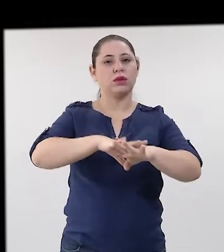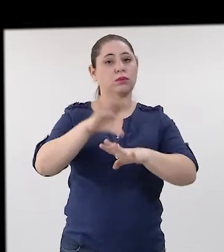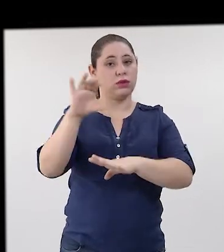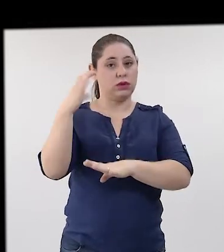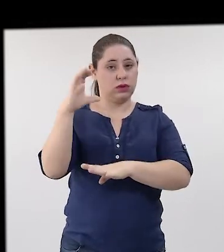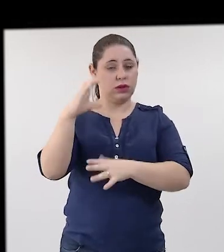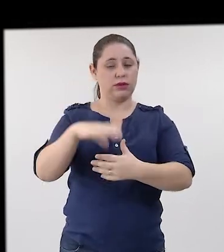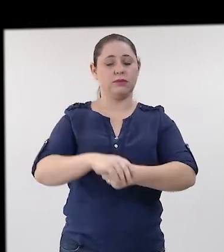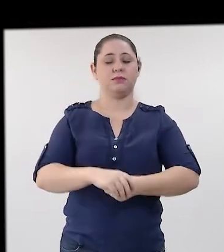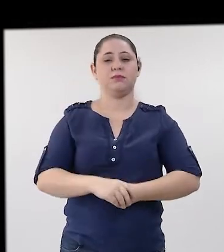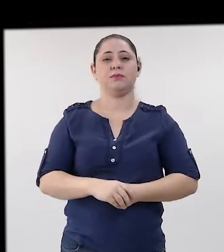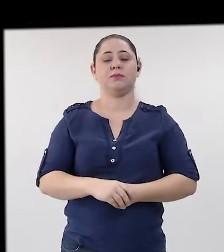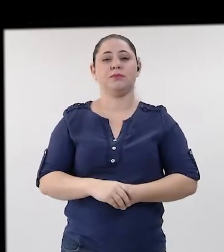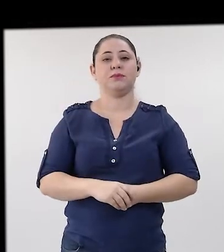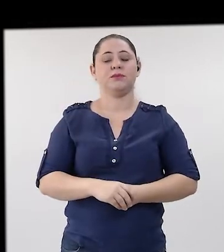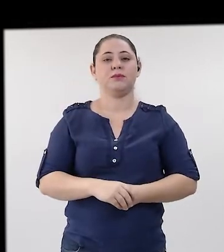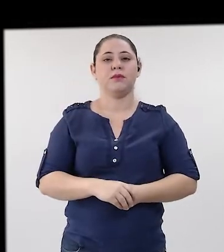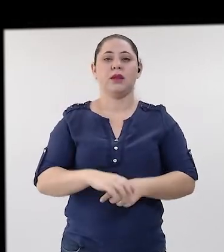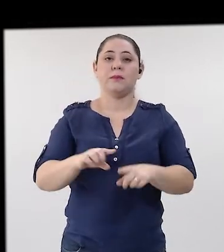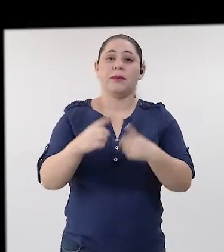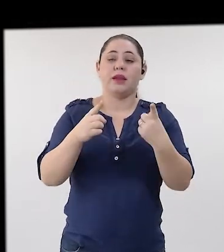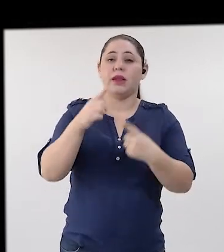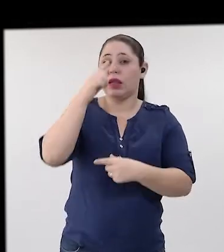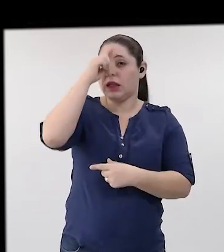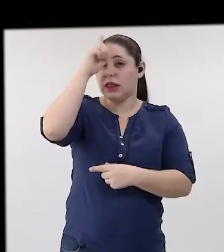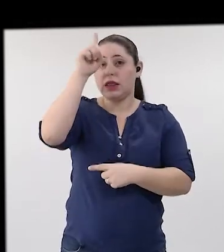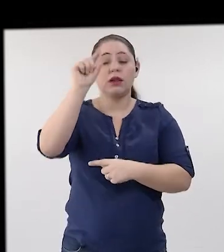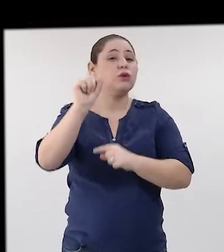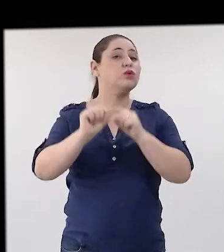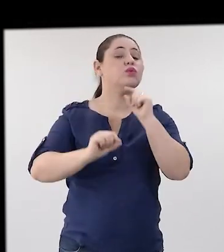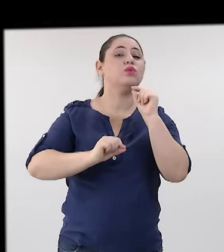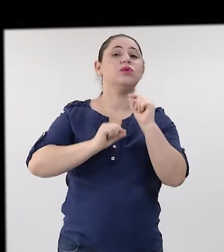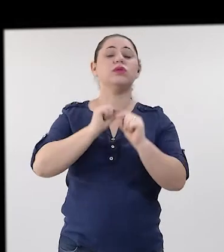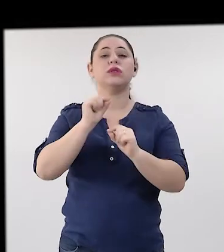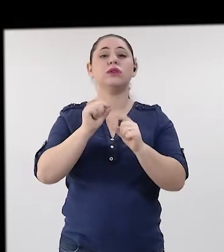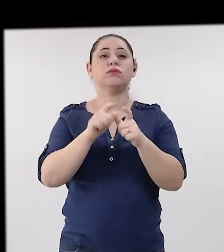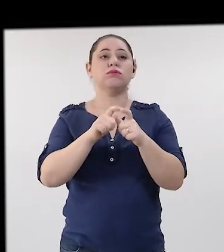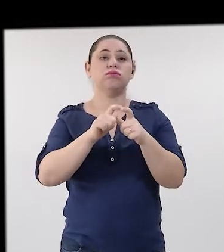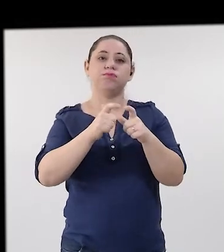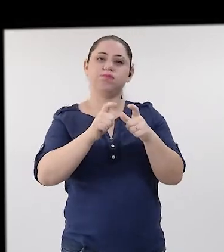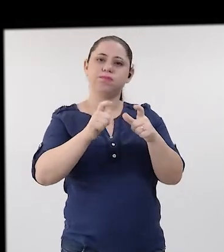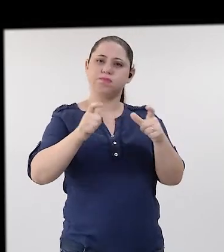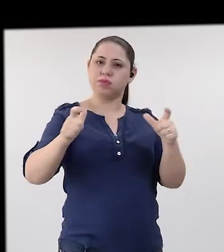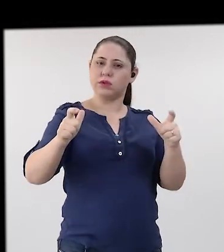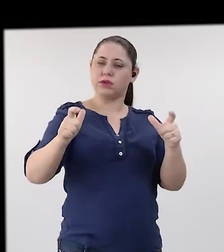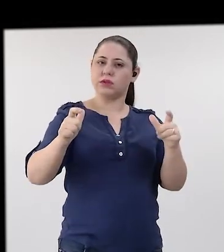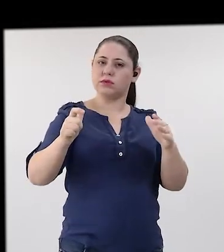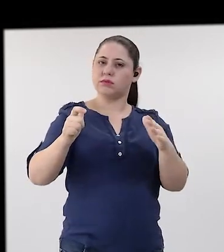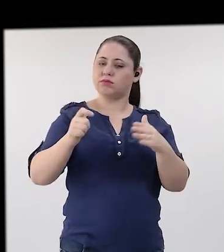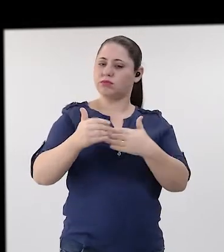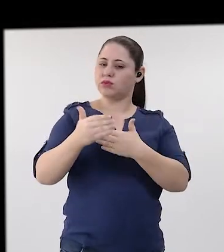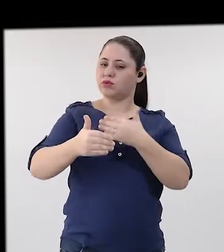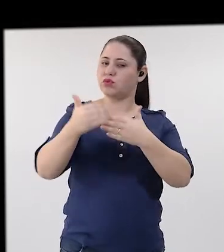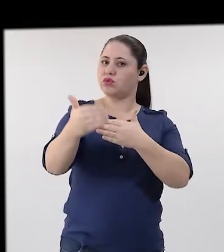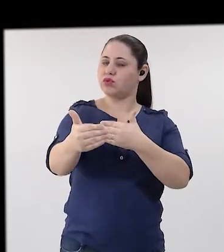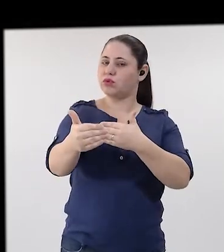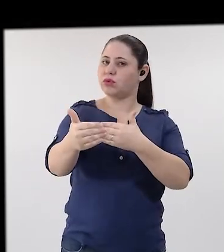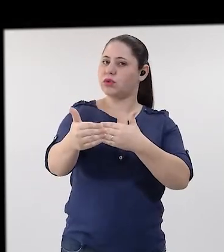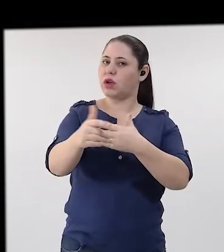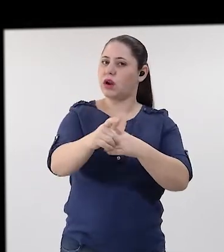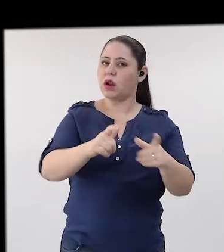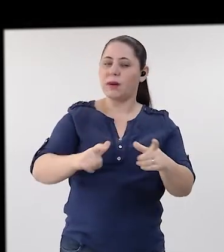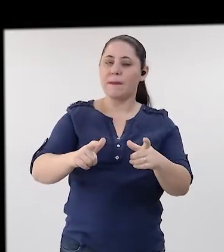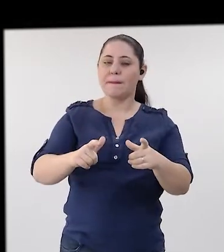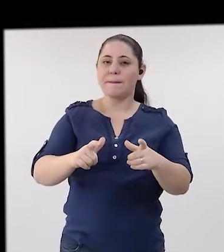matemática e ciências, só que a ideia era expandir isso para as outras áreas também,